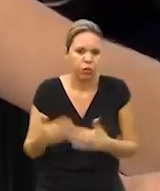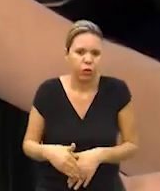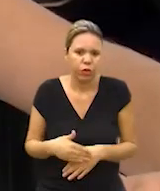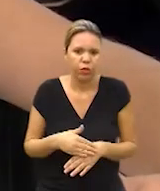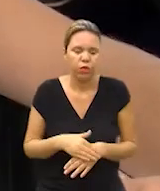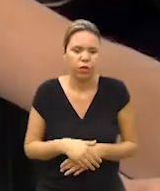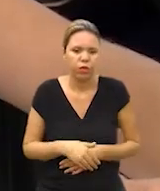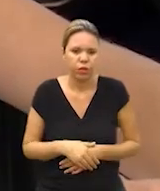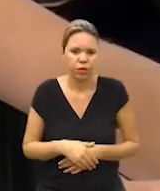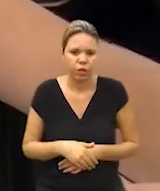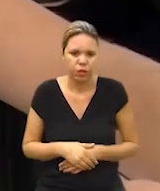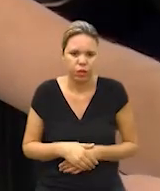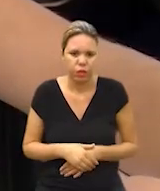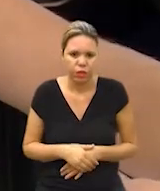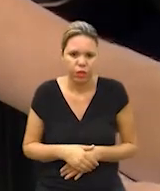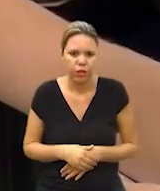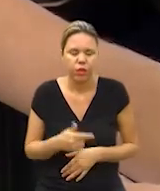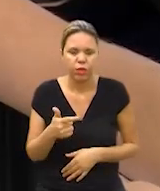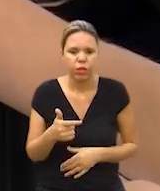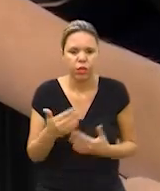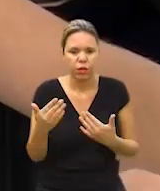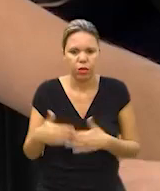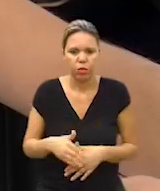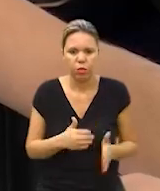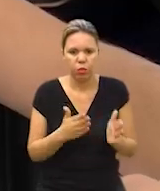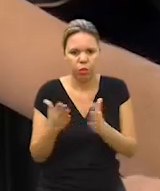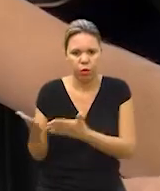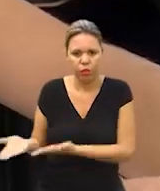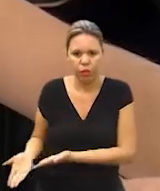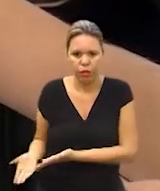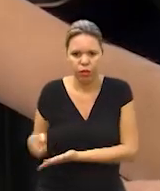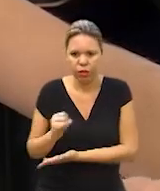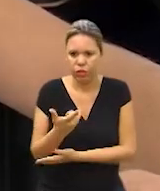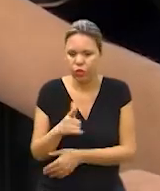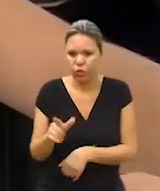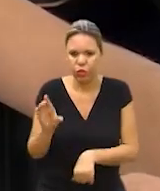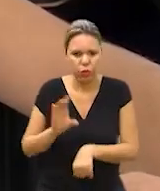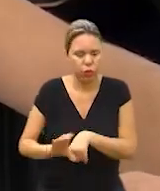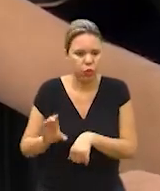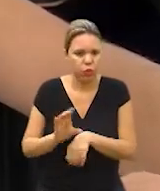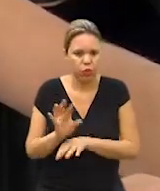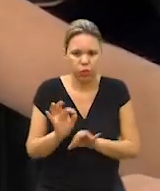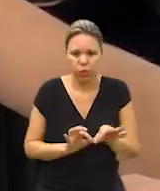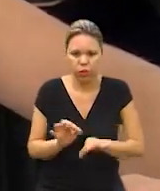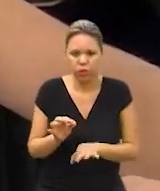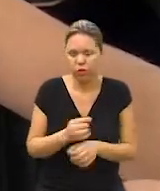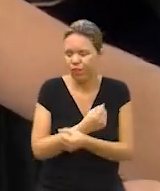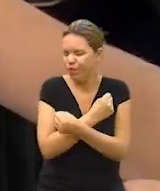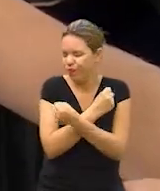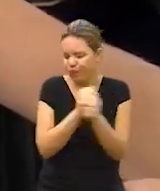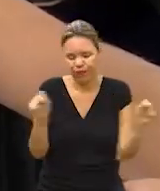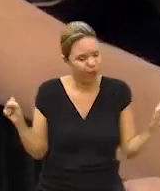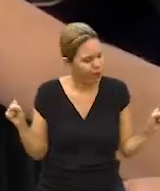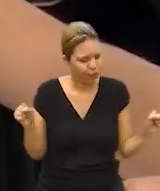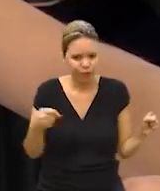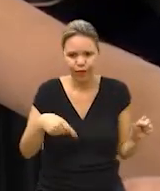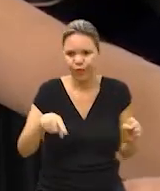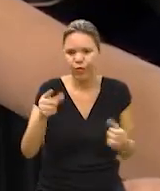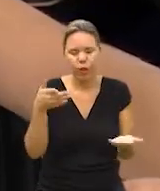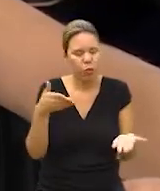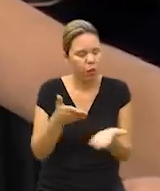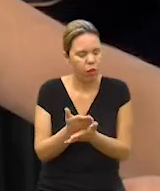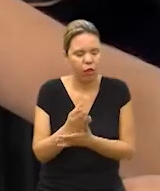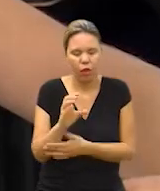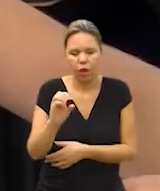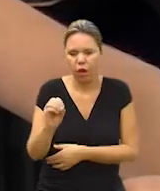a preparação mesmo, para a segunda fase, né? Porque sem o curso preparatório fica impossível a